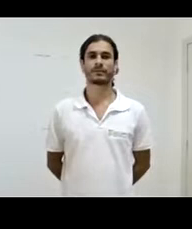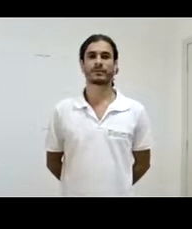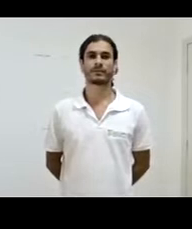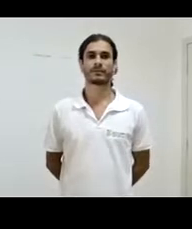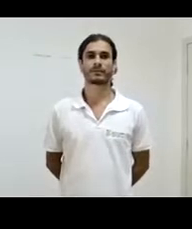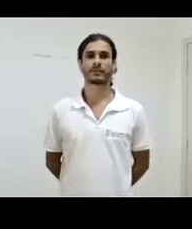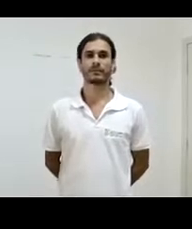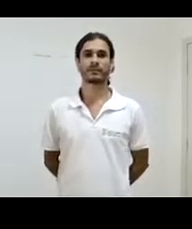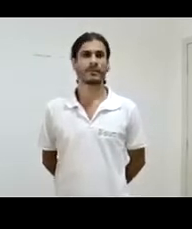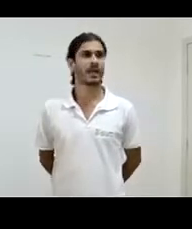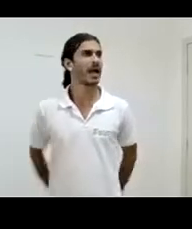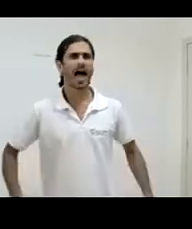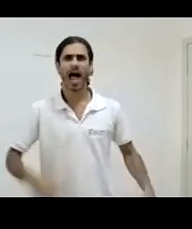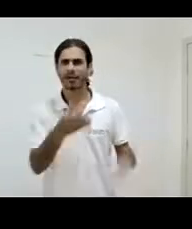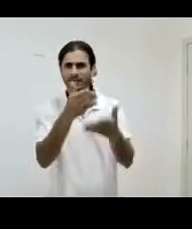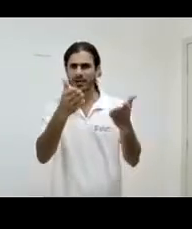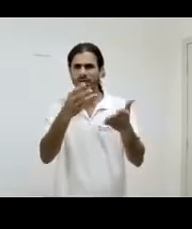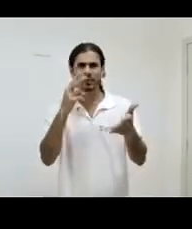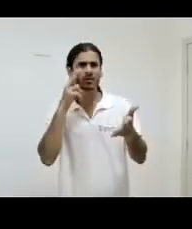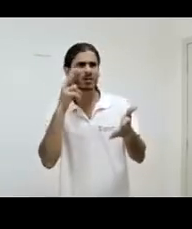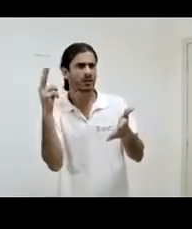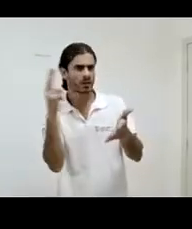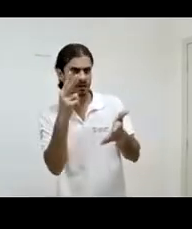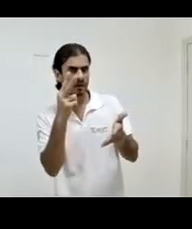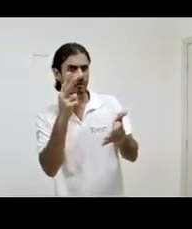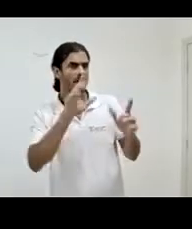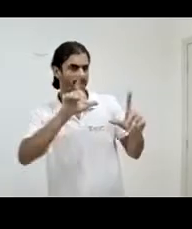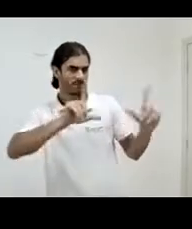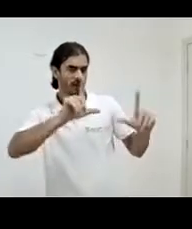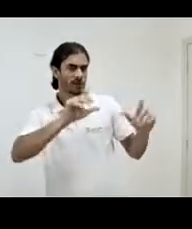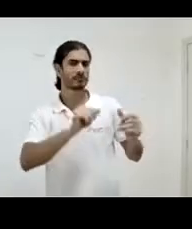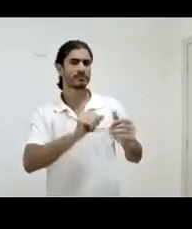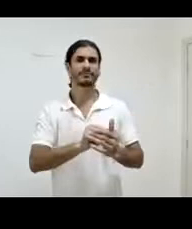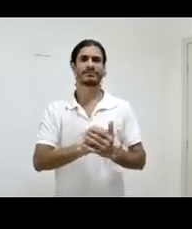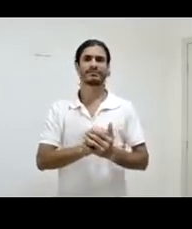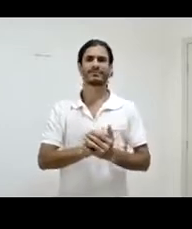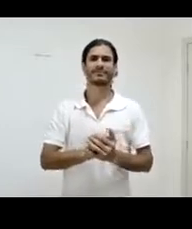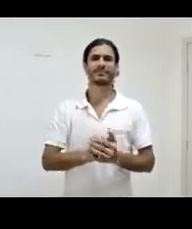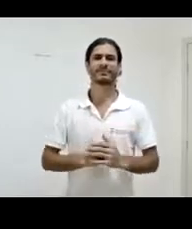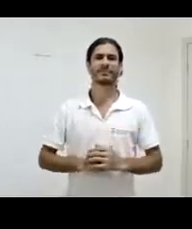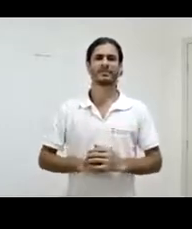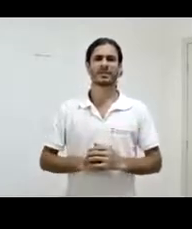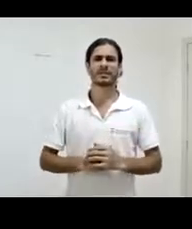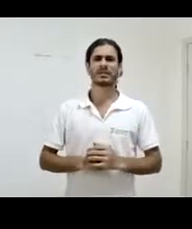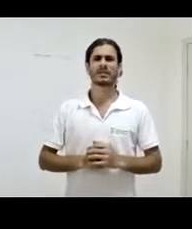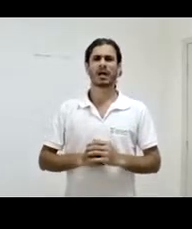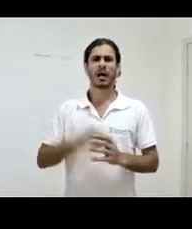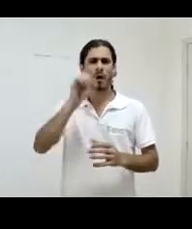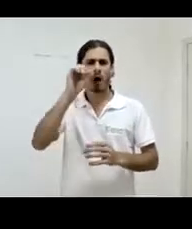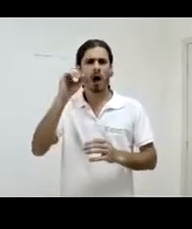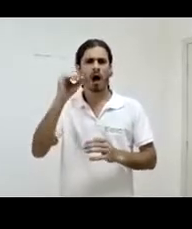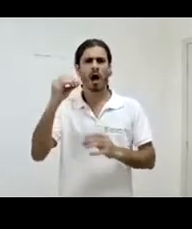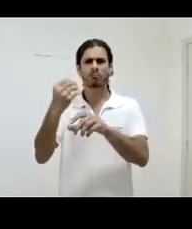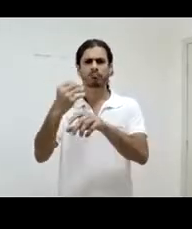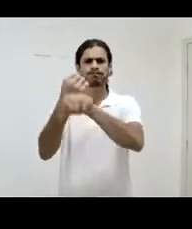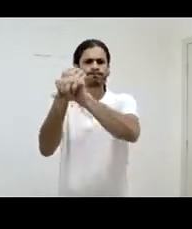Está aparecendo, gente, para vocês certinho? Sim, sim. Tá. Por aí a gente não consegue abrir câmera, não? Nenhum deles.